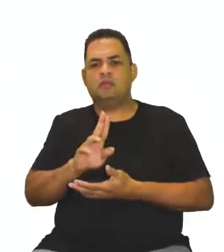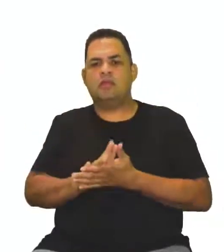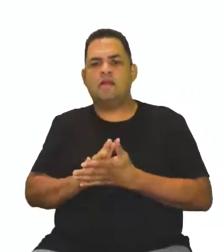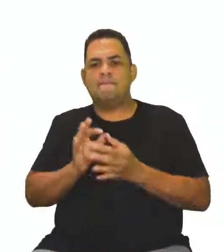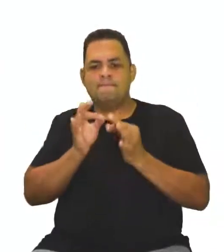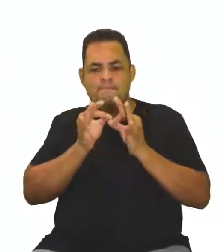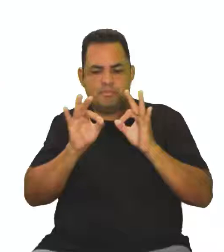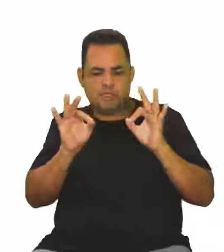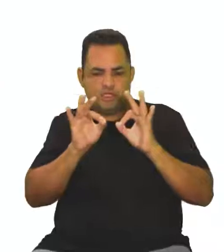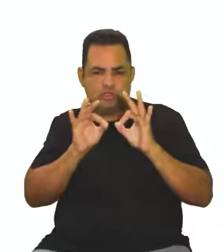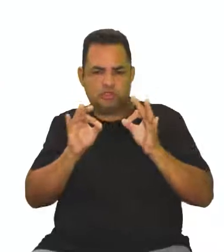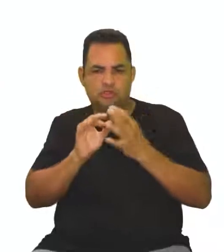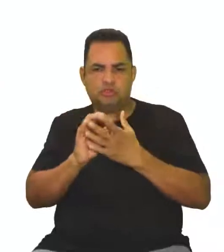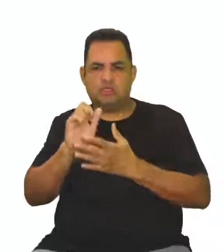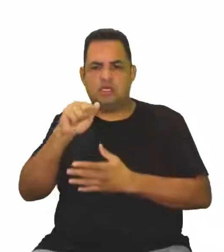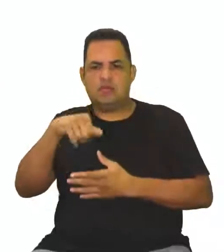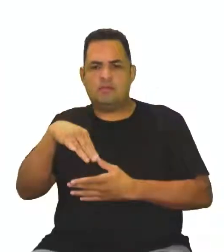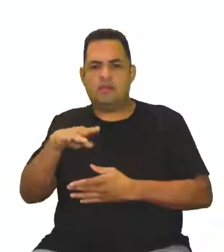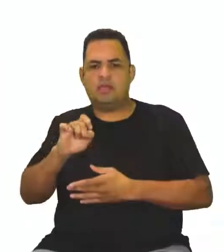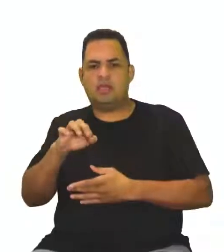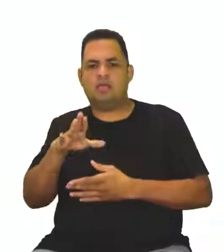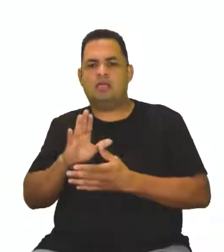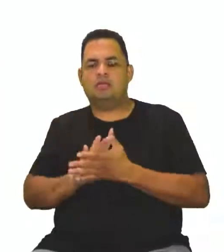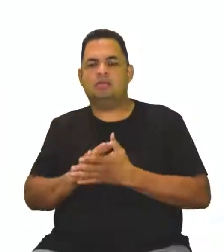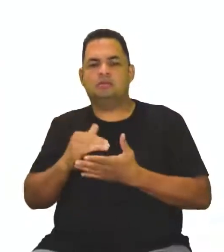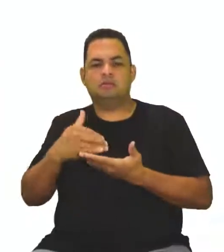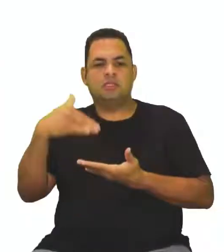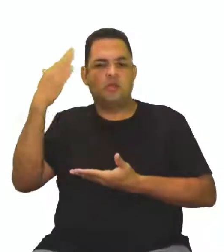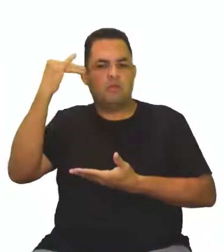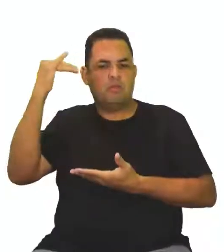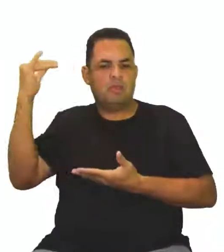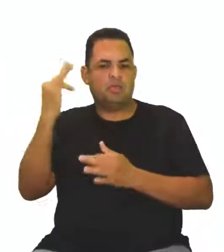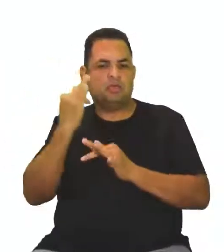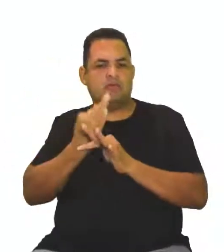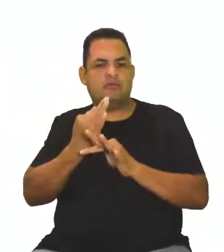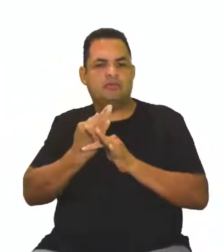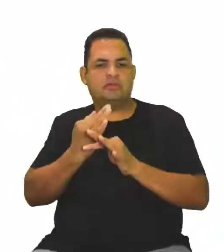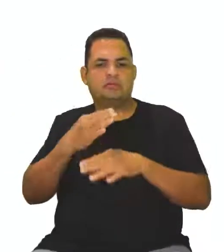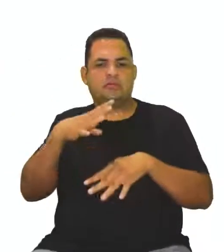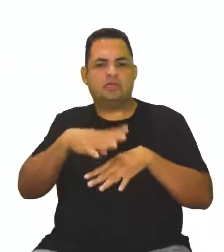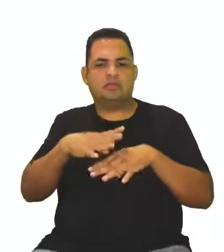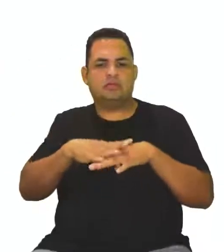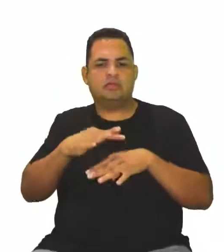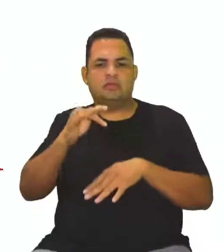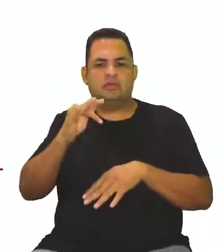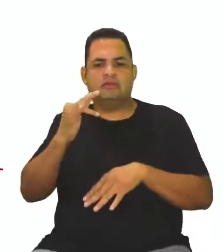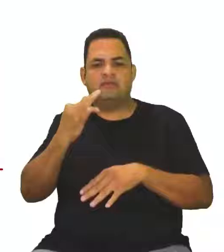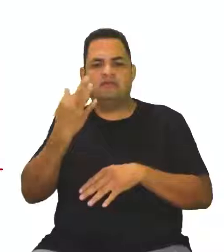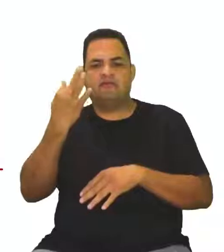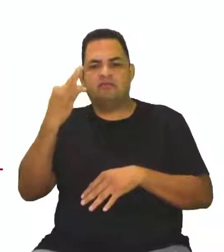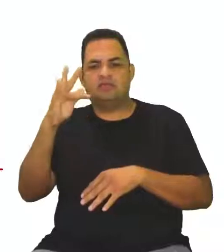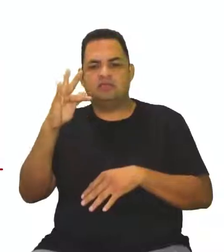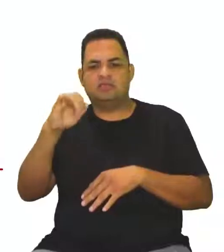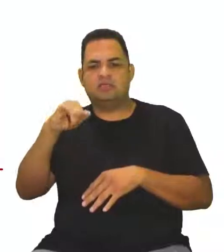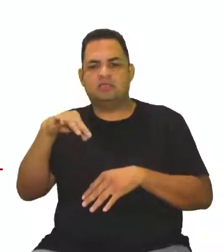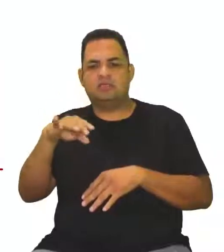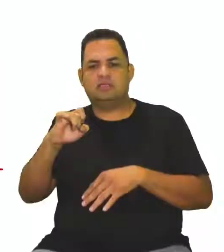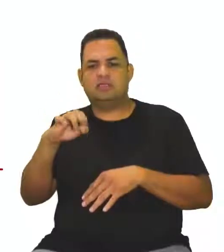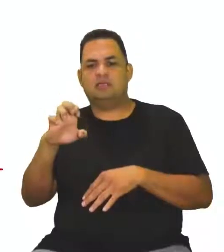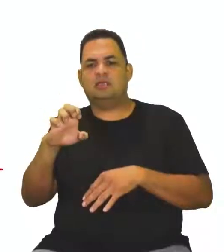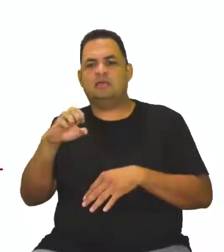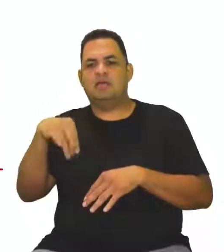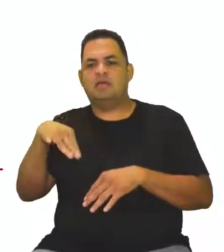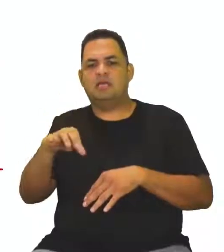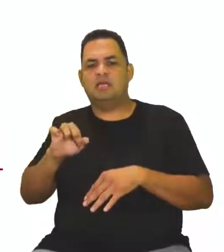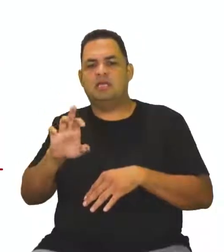tá? Tá medindo corrente, então é amperes. Em homenagem ao físico matemático francês André-Marie Ampère, tá